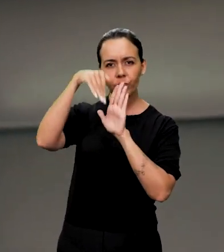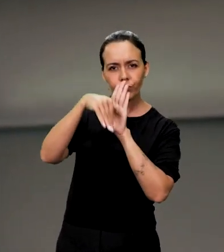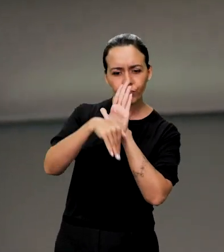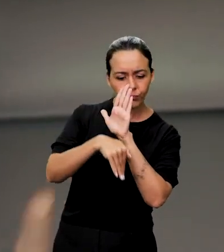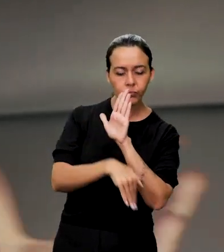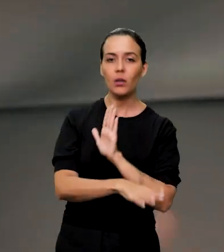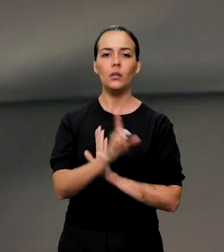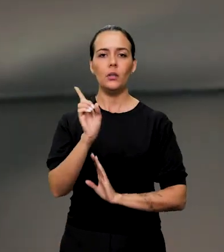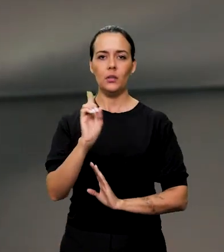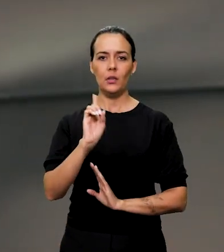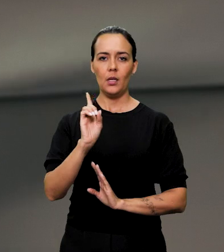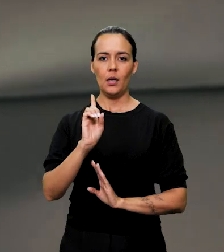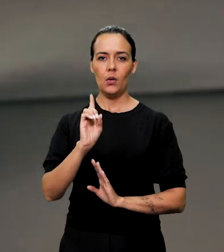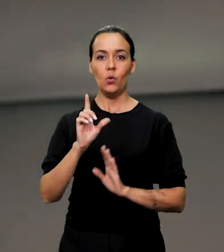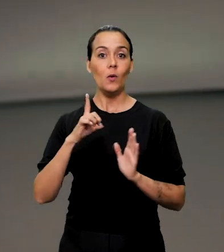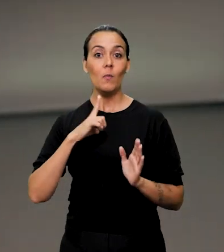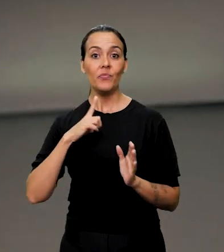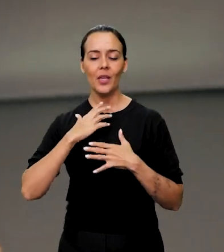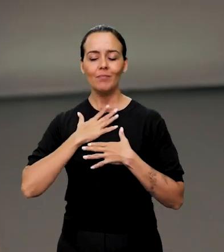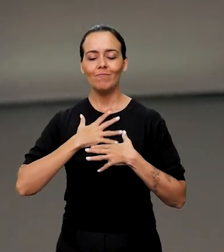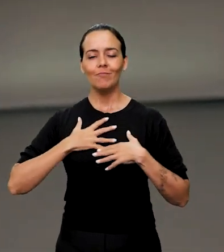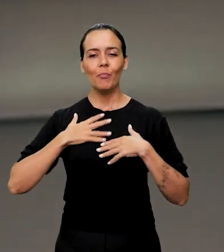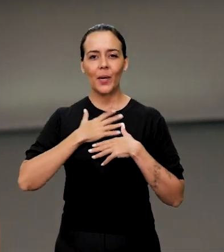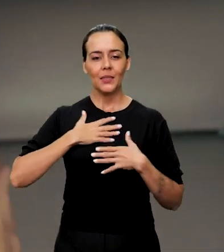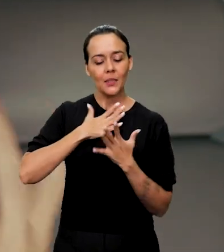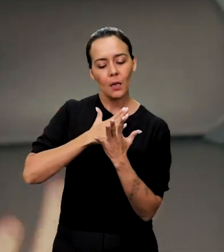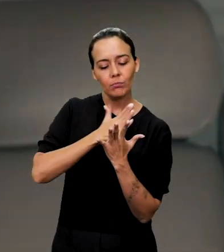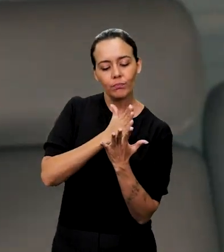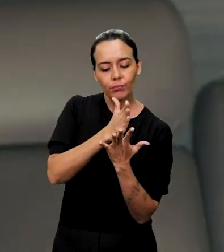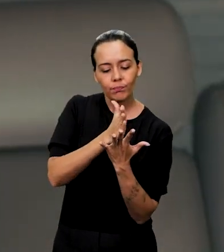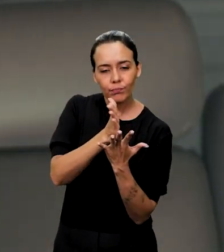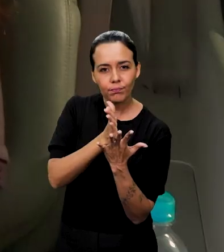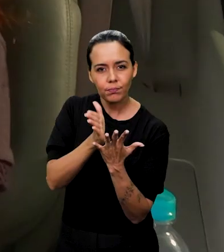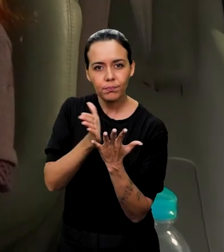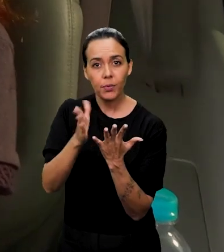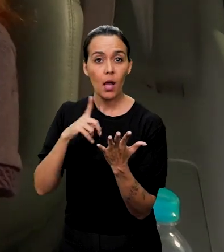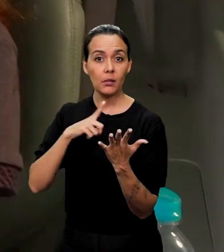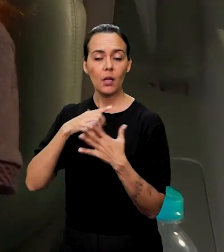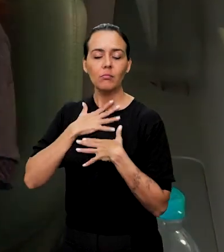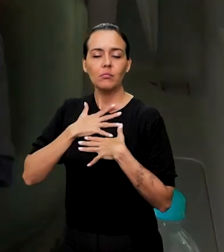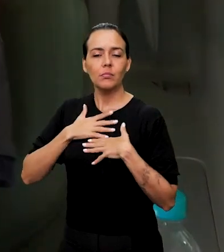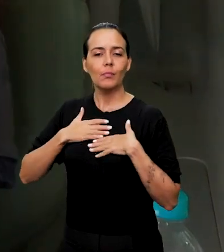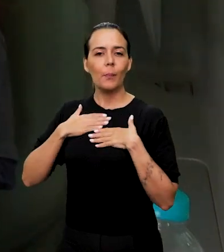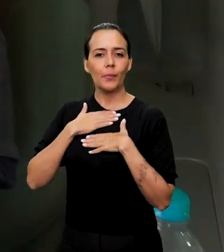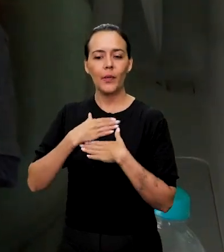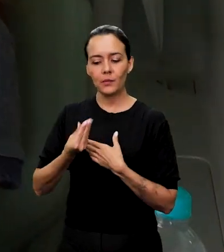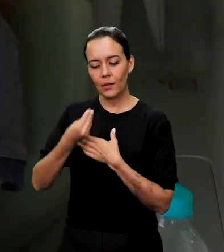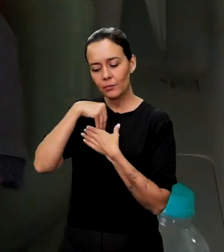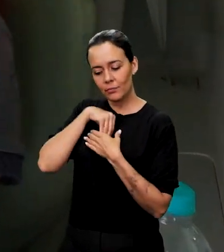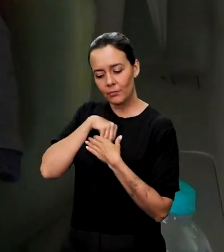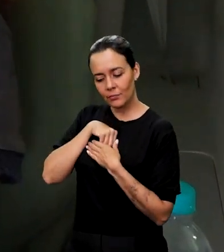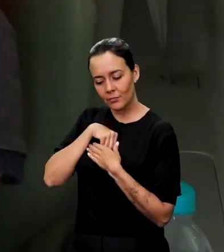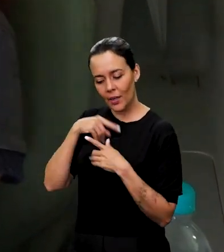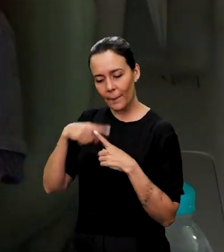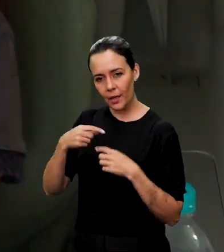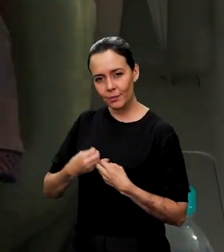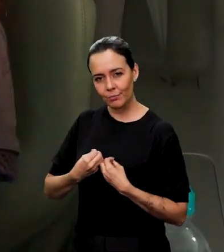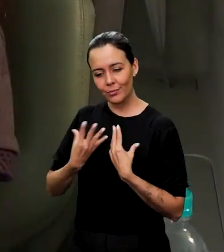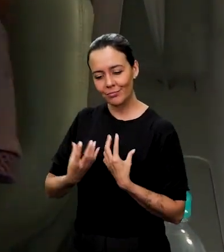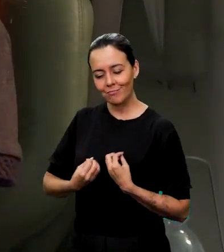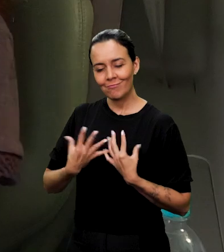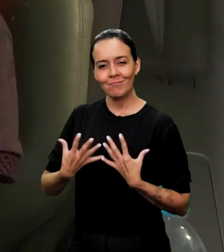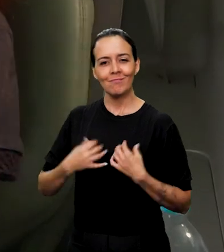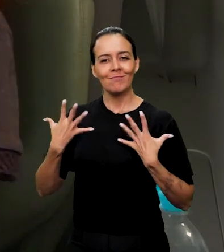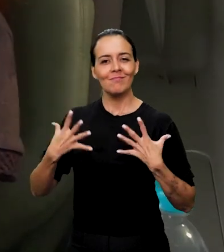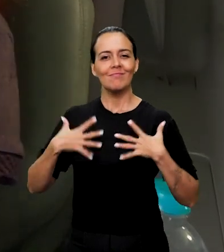verdade, a libido ela é multifacetada. A gente pode ter pessoas que tenham uma libido mais sutil, mais introspectiva, mas ela está lá, ela está dentro da